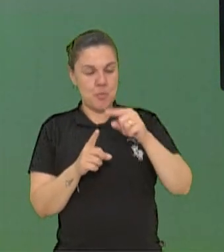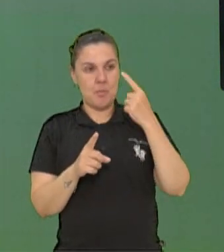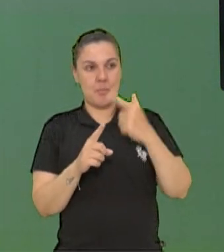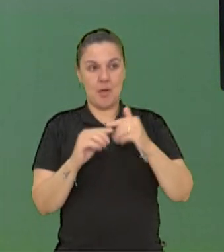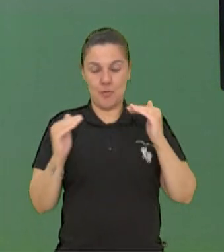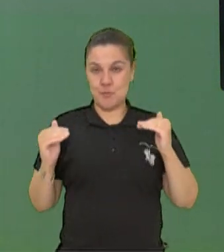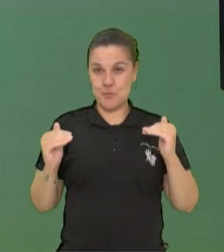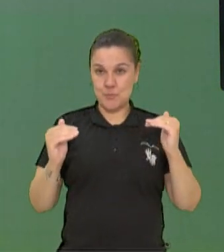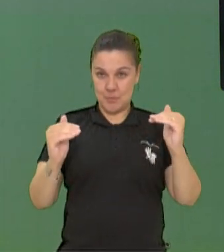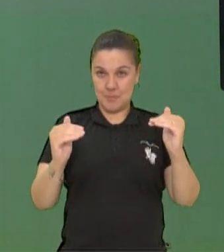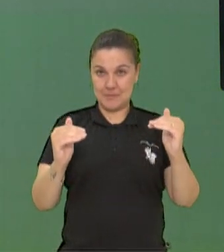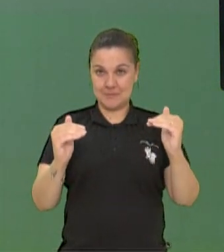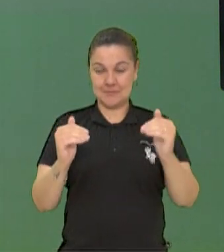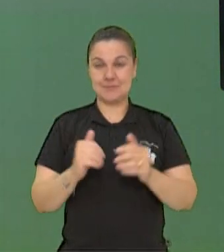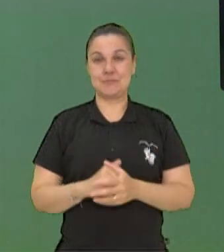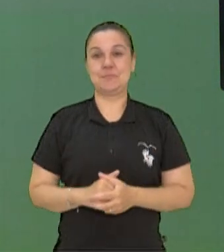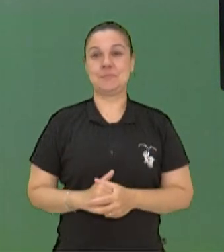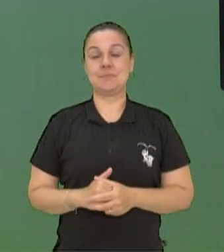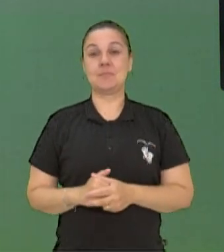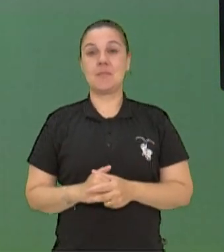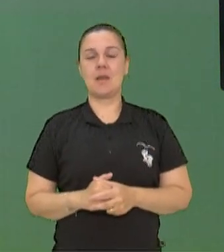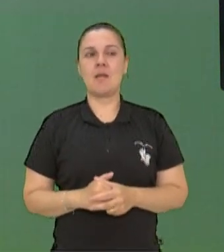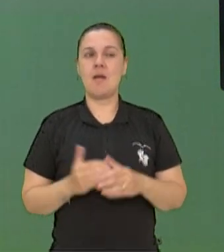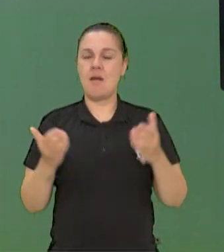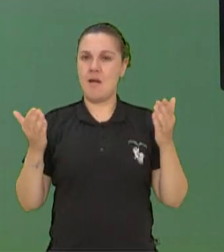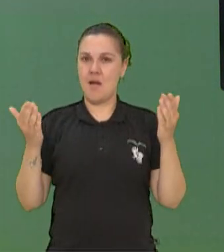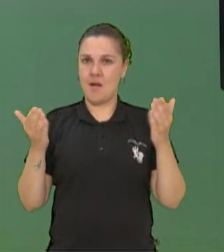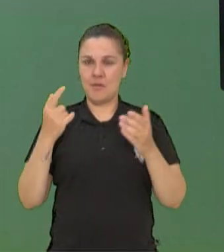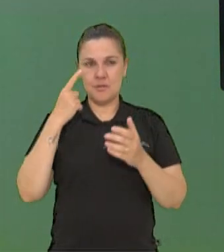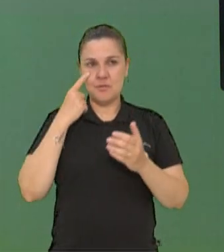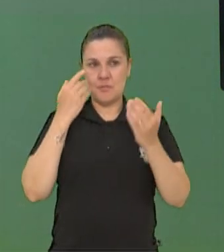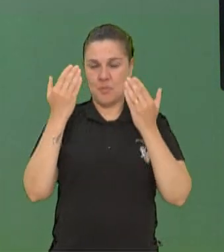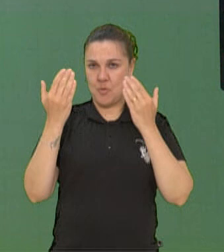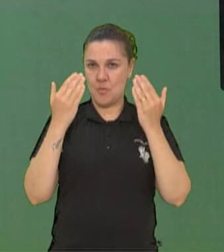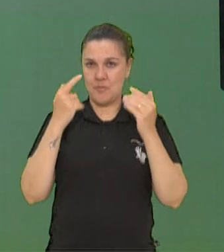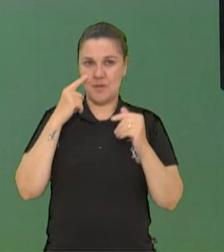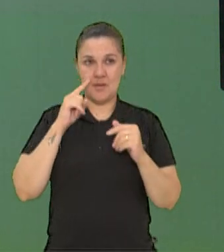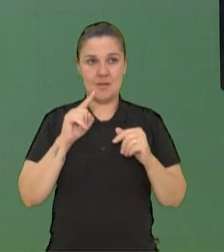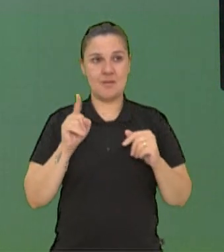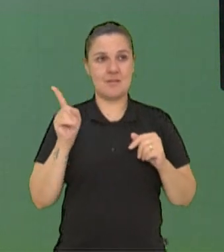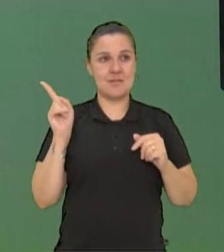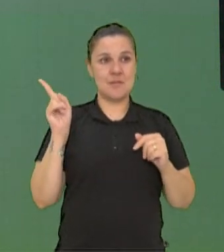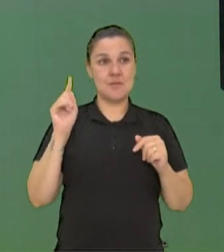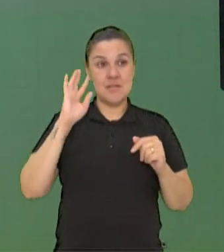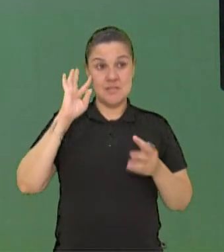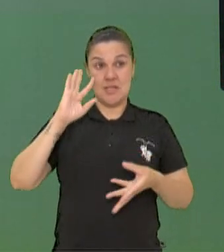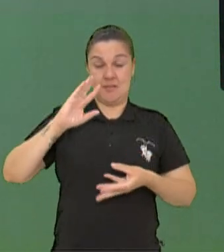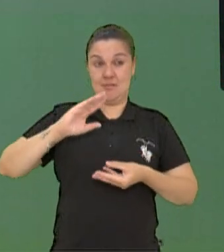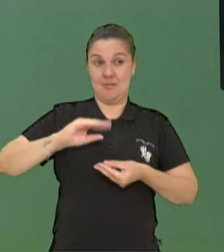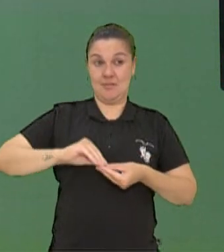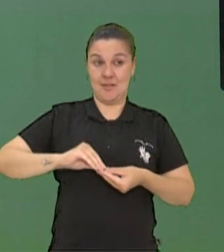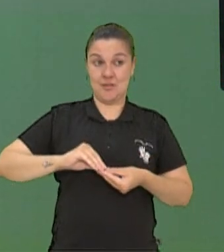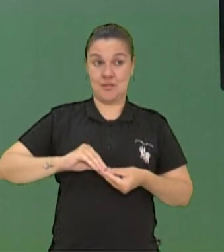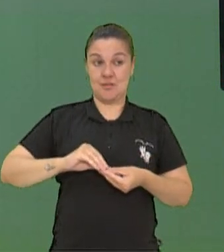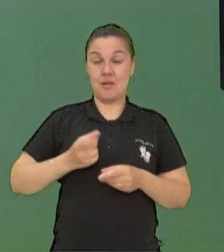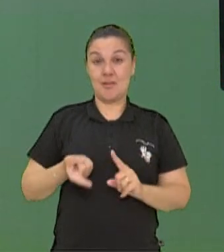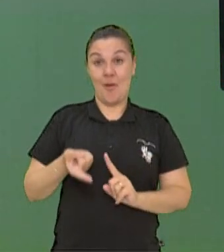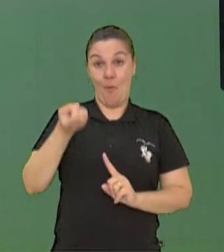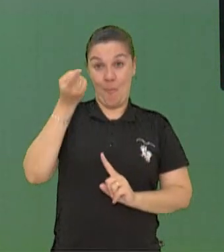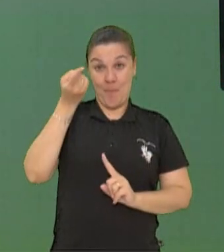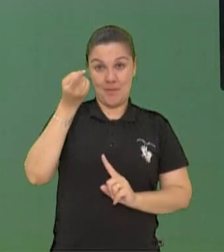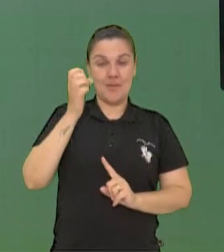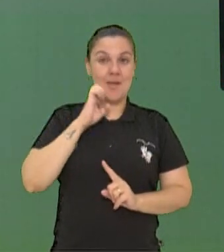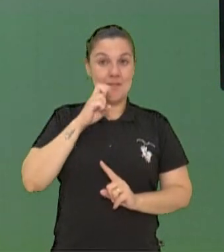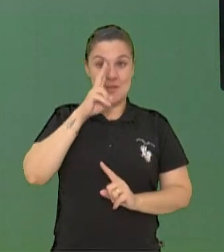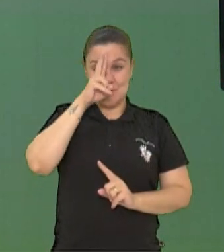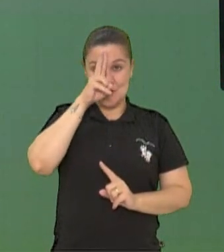mesmo valor de velocidade constante. Aí, vamos lá, vamos para o exercício em cima dessa interpretação. Veja, aumenta a frequência, aumenta a